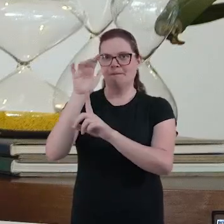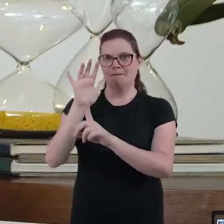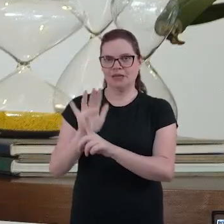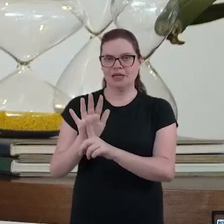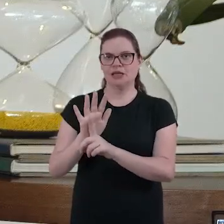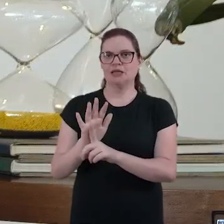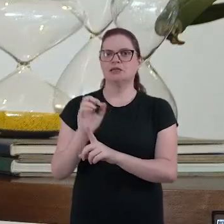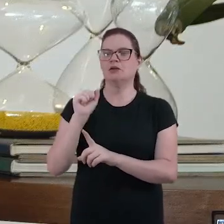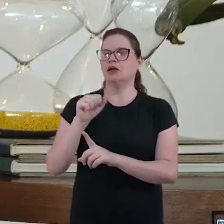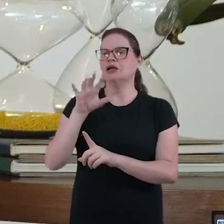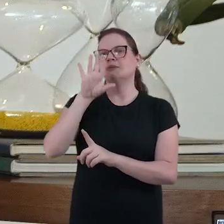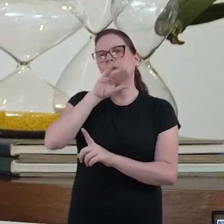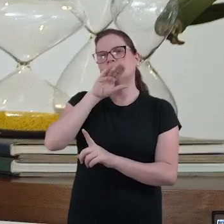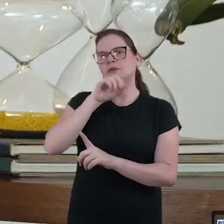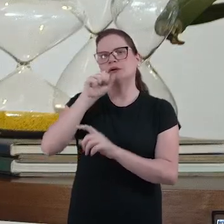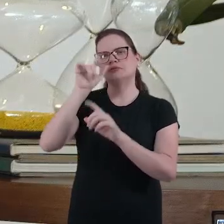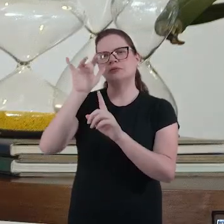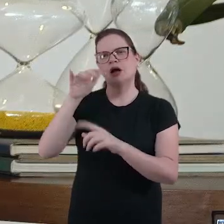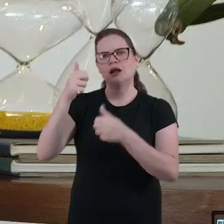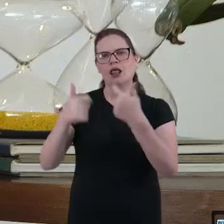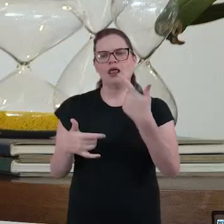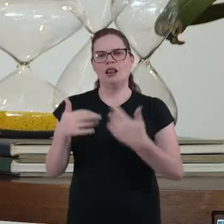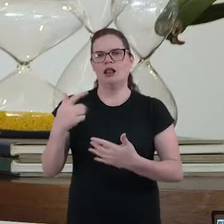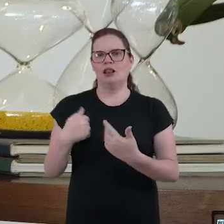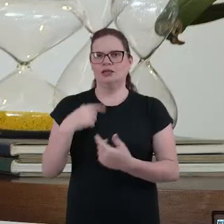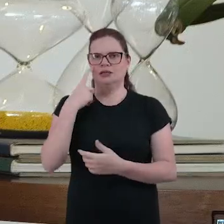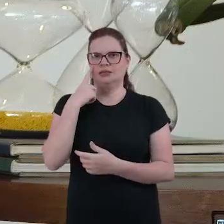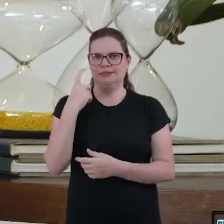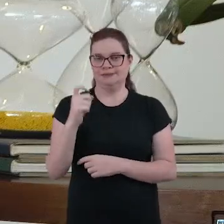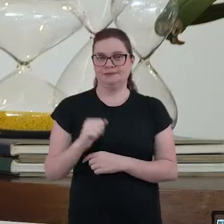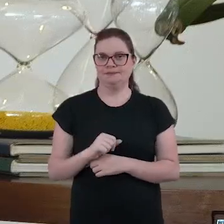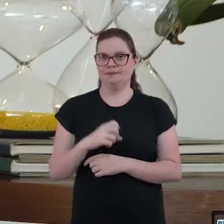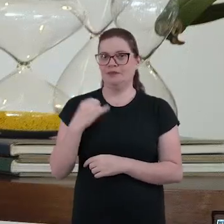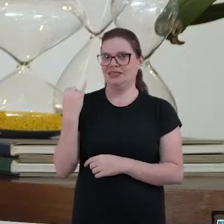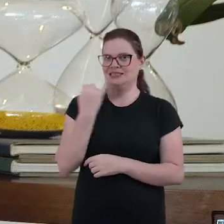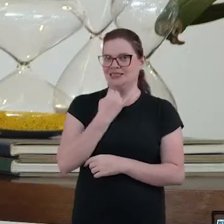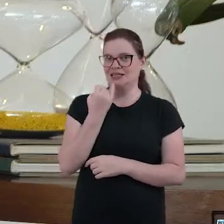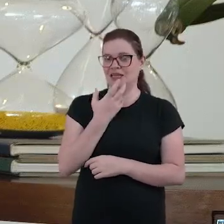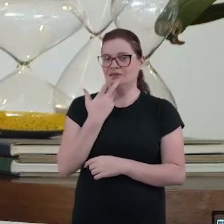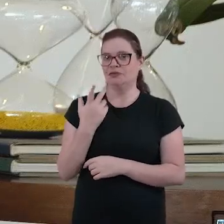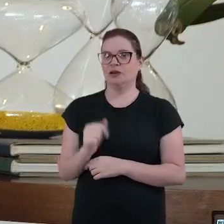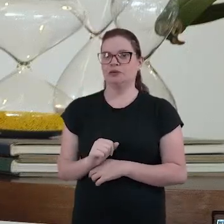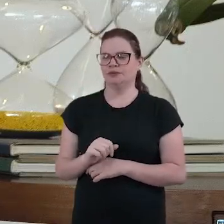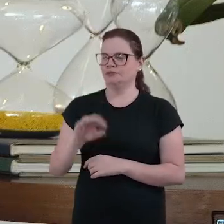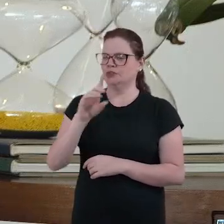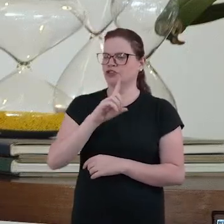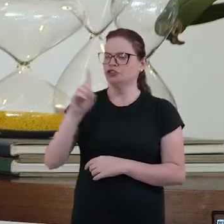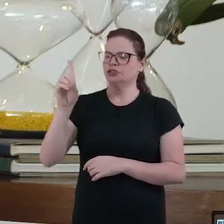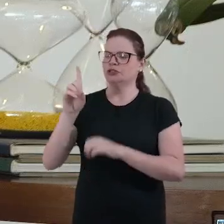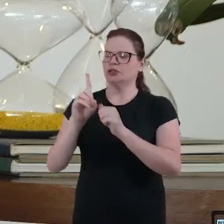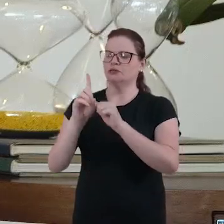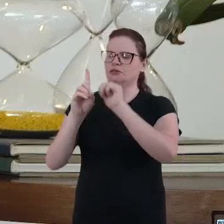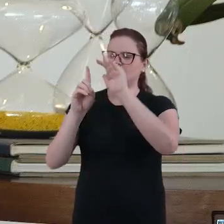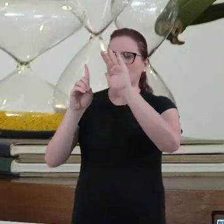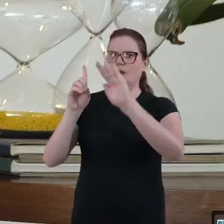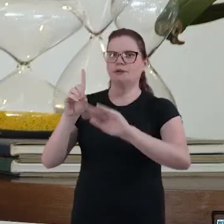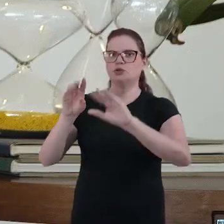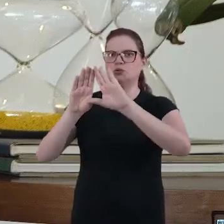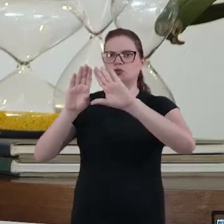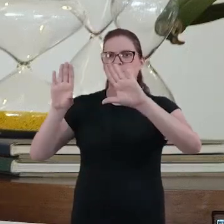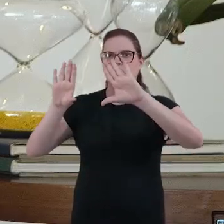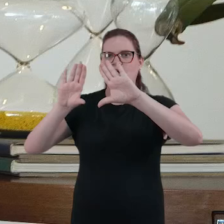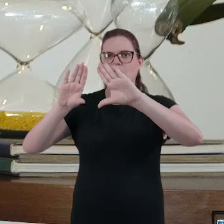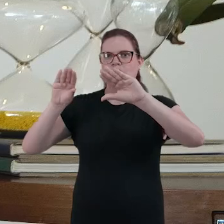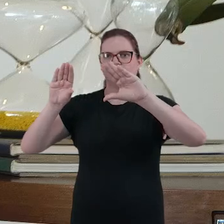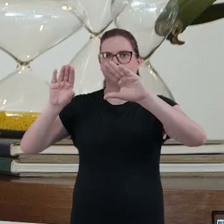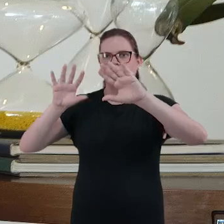recebeu uma palavra muito interessante, porque Isaac disse assim, olha, agora, pois, te dê Deus do orvalho dos céus, era o